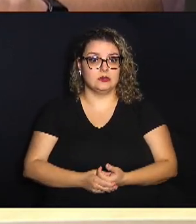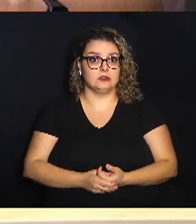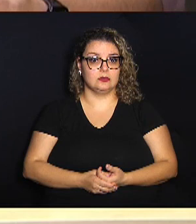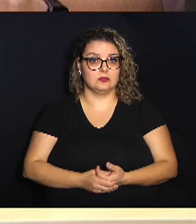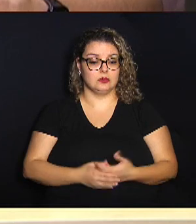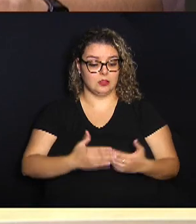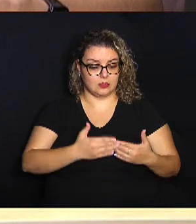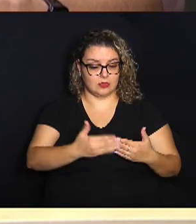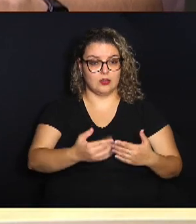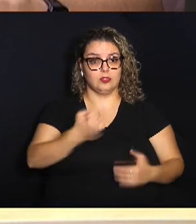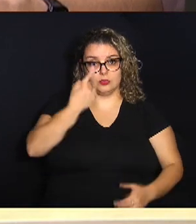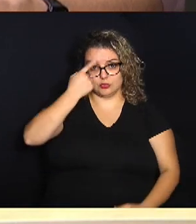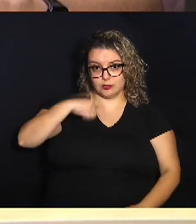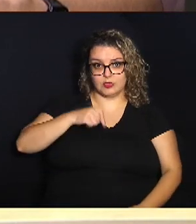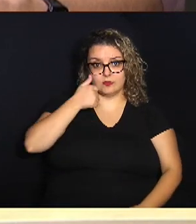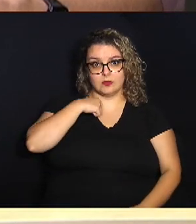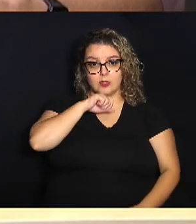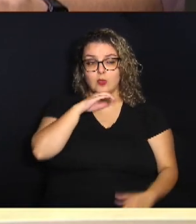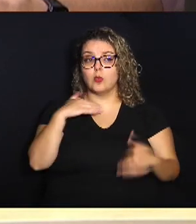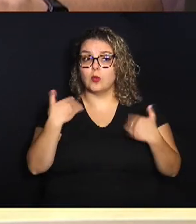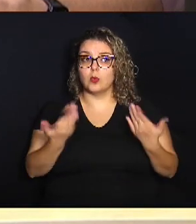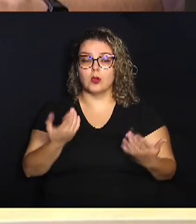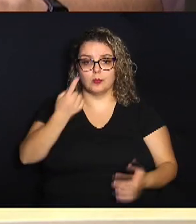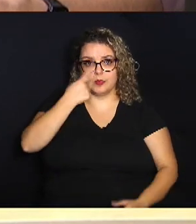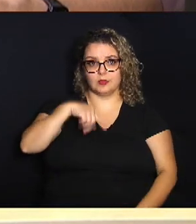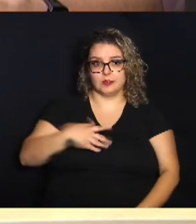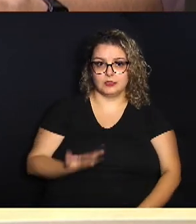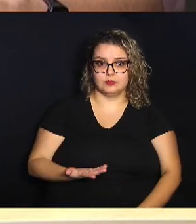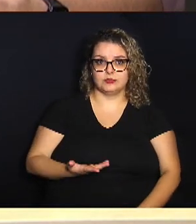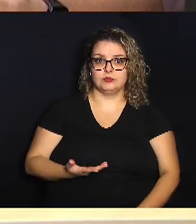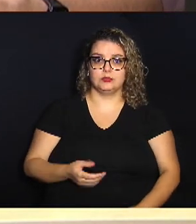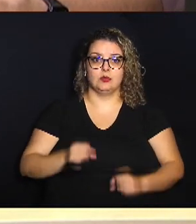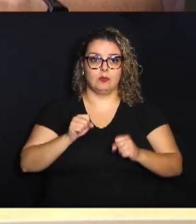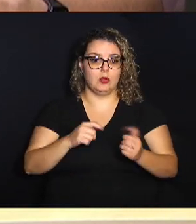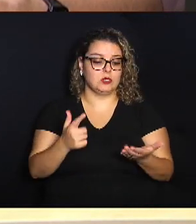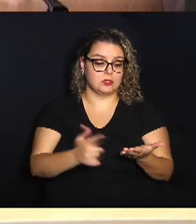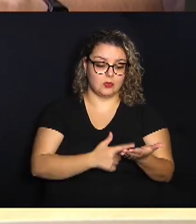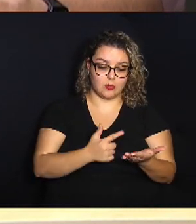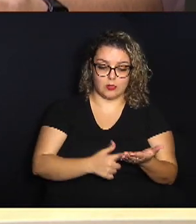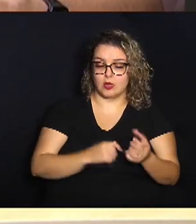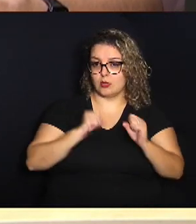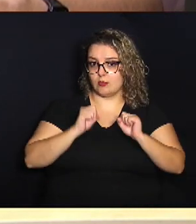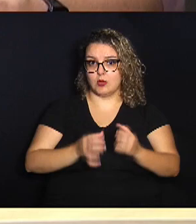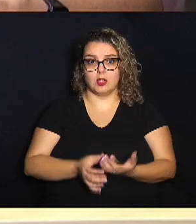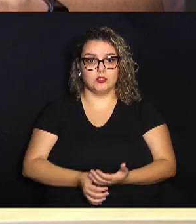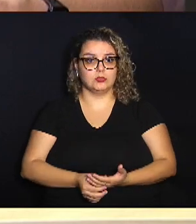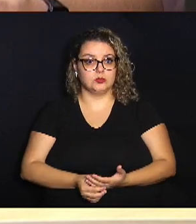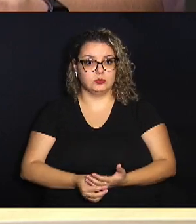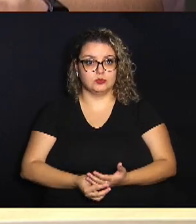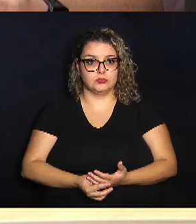do perfil da sua mãe. Qual é o perfil? Pode ser um livro, pode ser